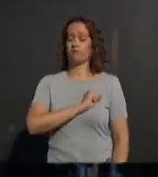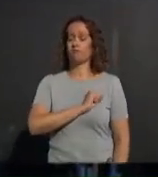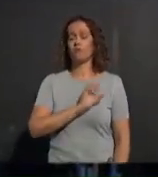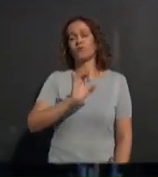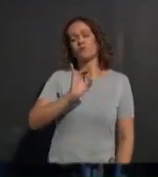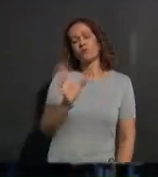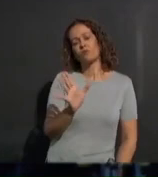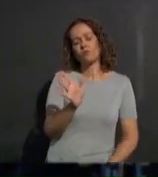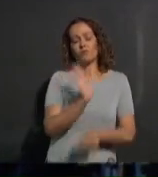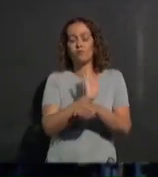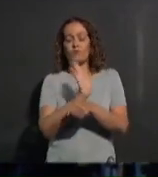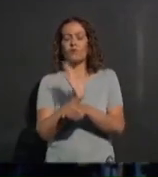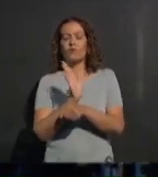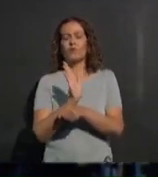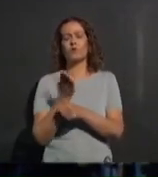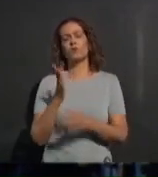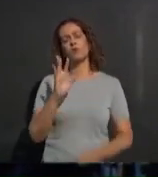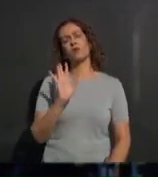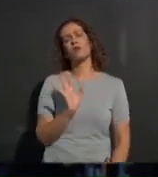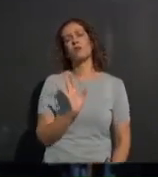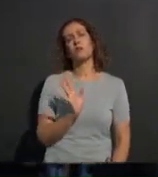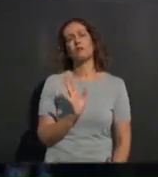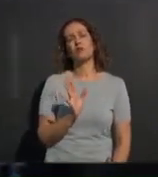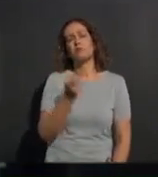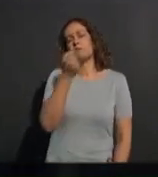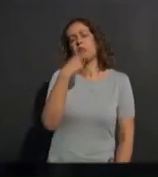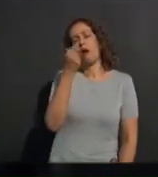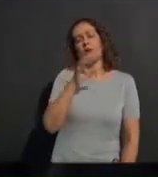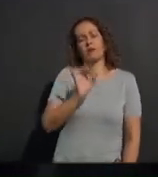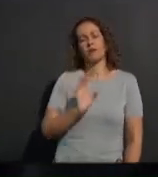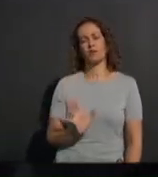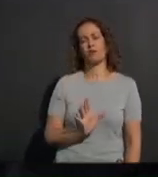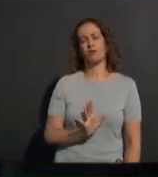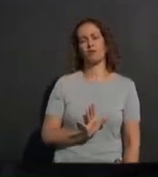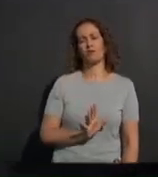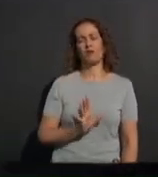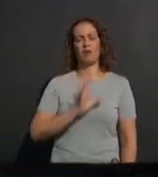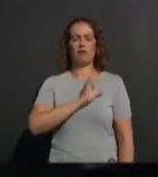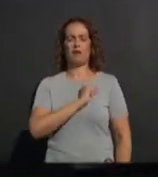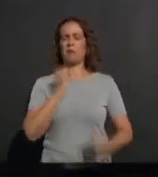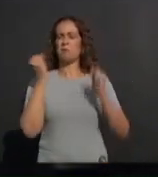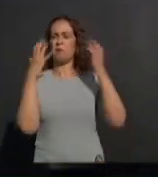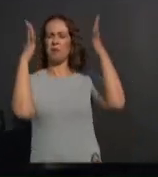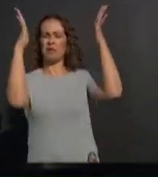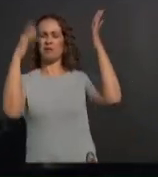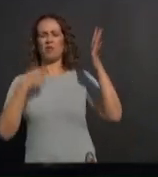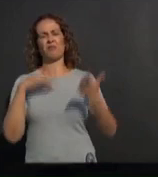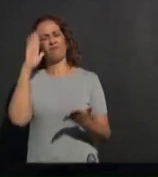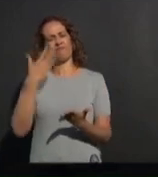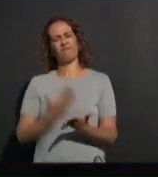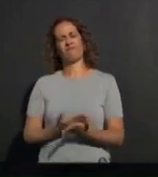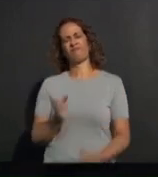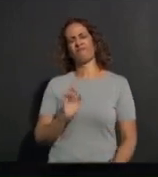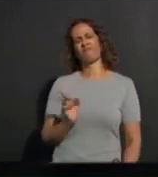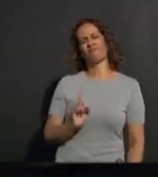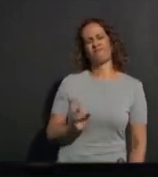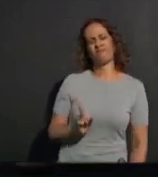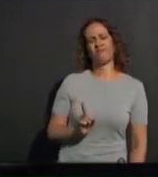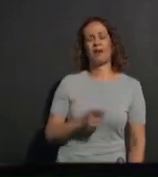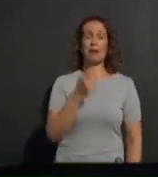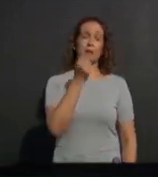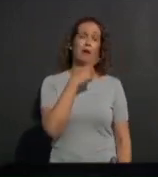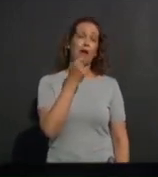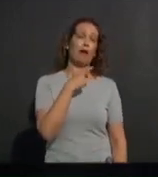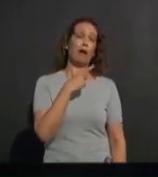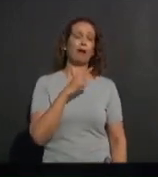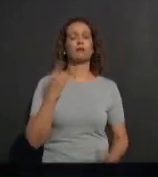Porque comédia romântica não é mentira. Não existe comédia romântica. Ou é romântica ou é comédia. Na comédia romântica, o